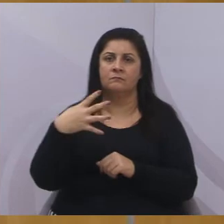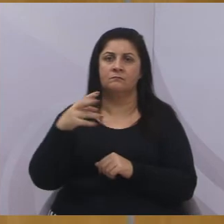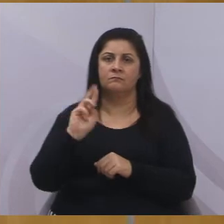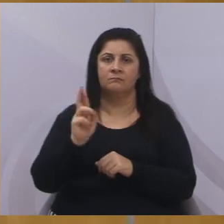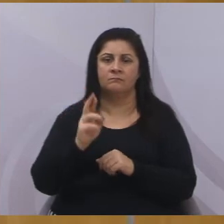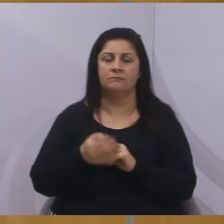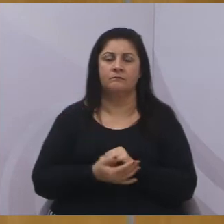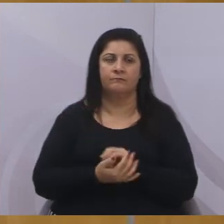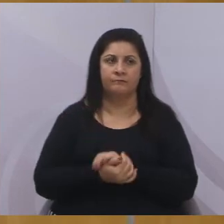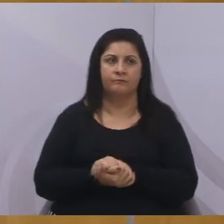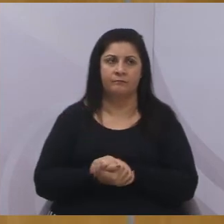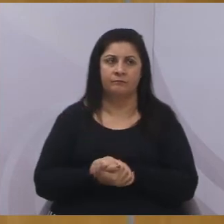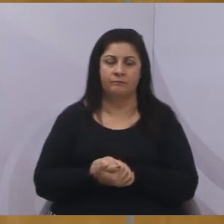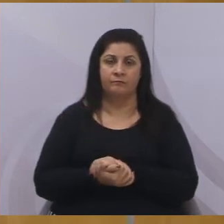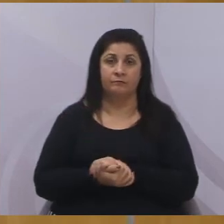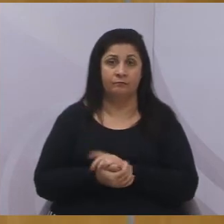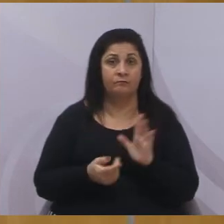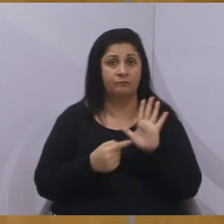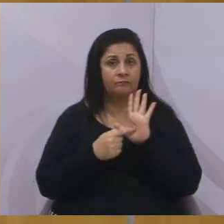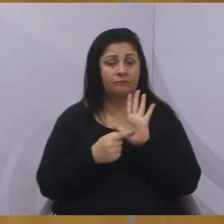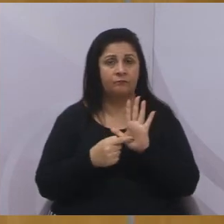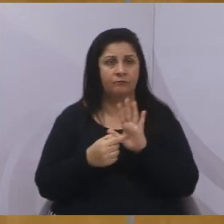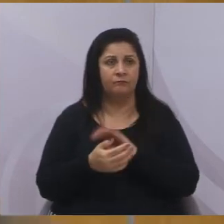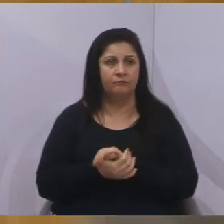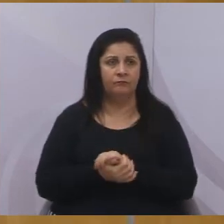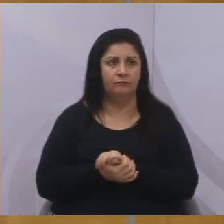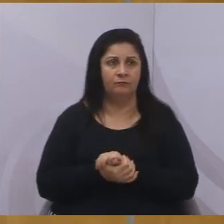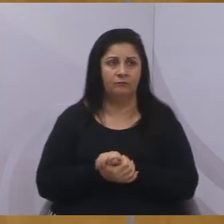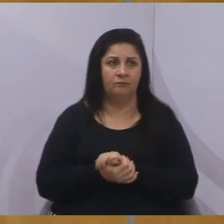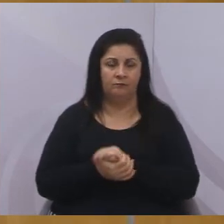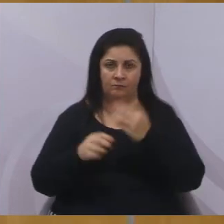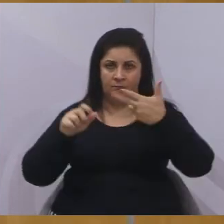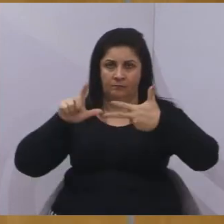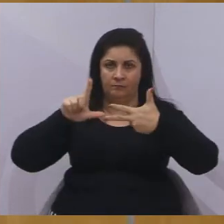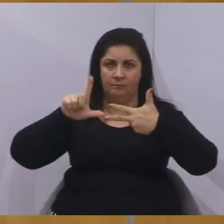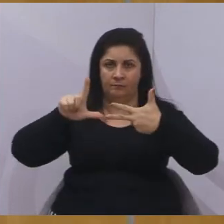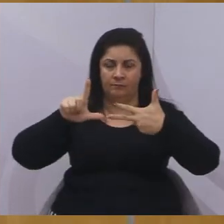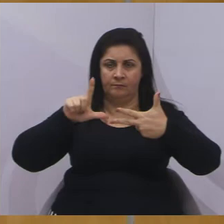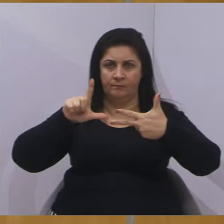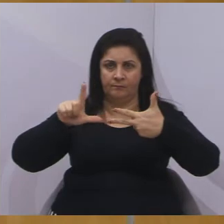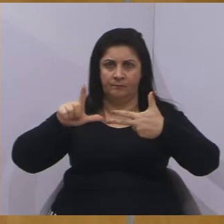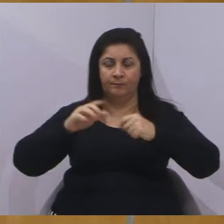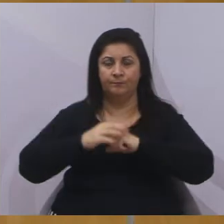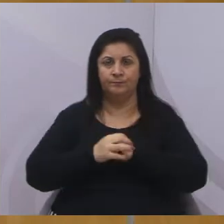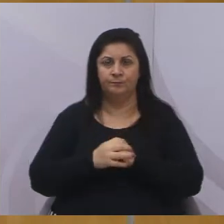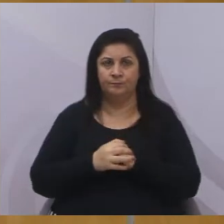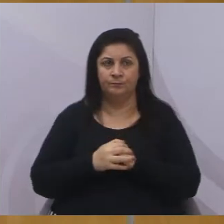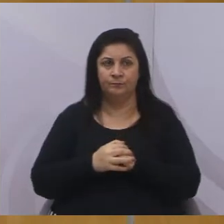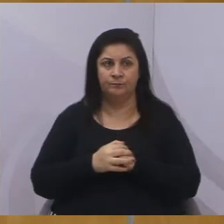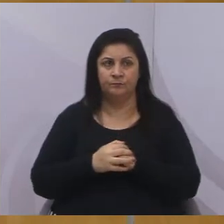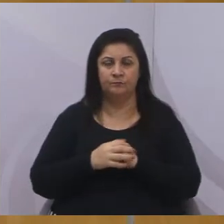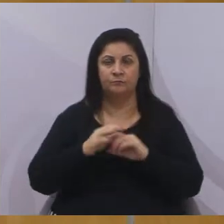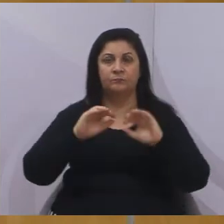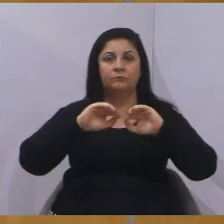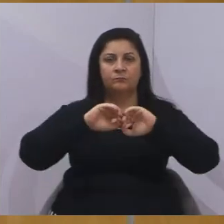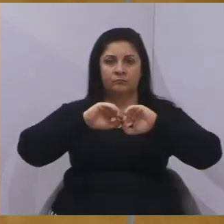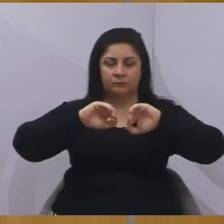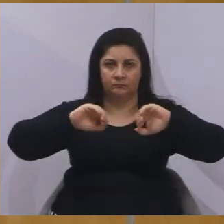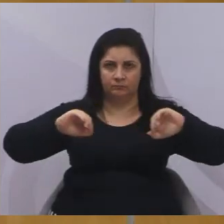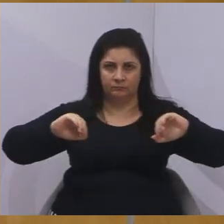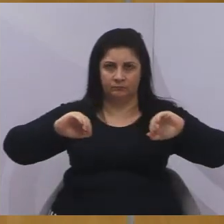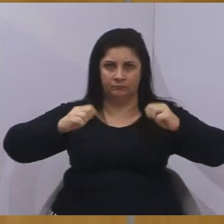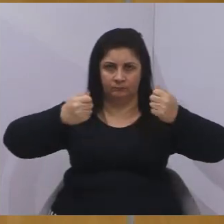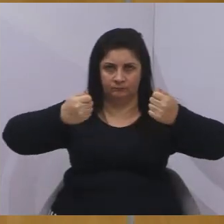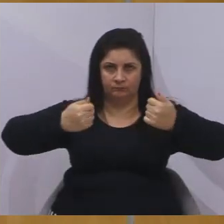56.785.654. Esse quadro, a pedido do Legislativo, ele foi desmembrado, tá?